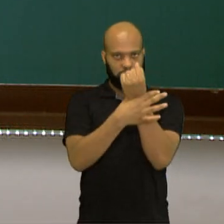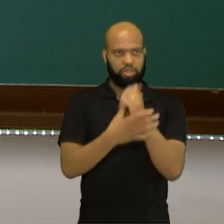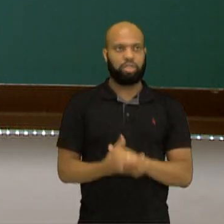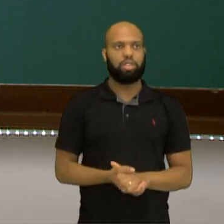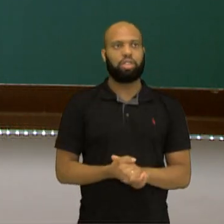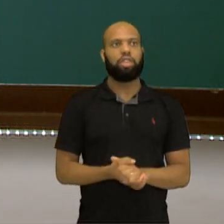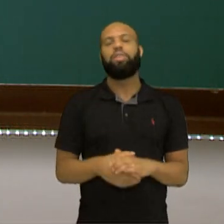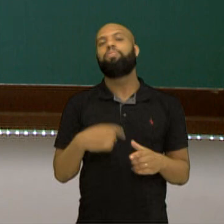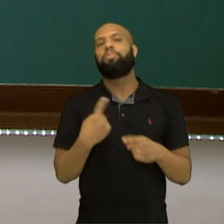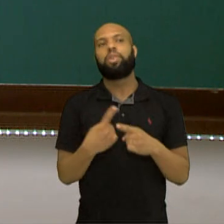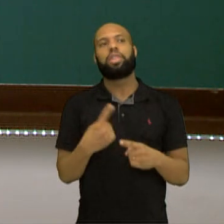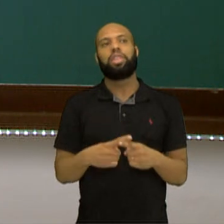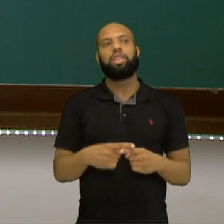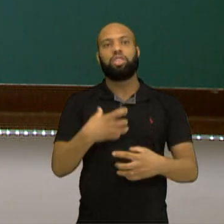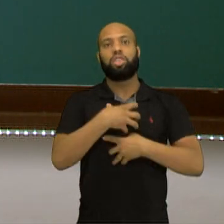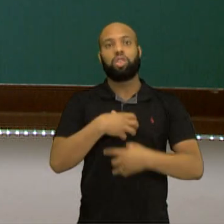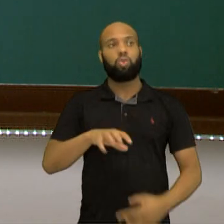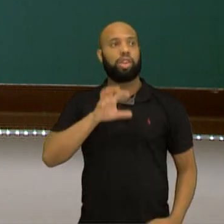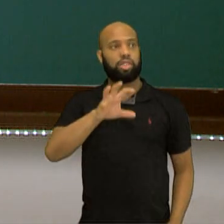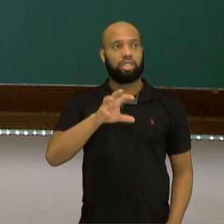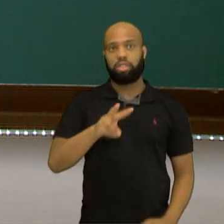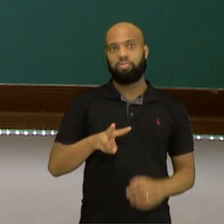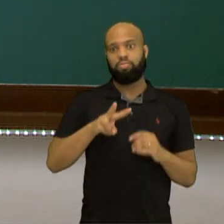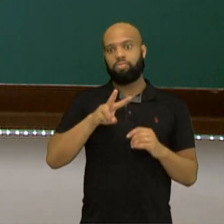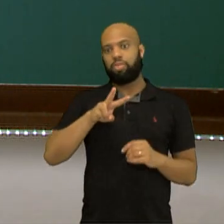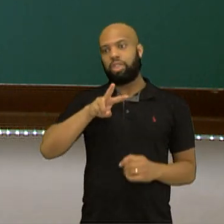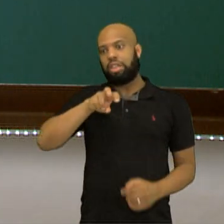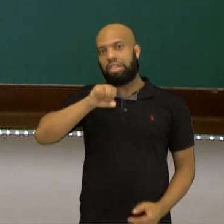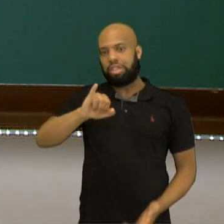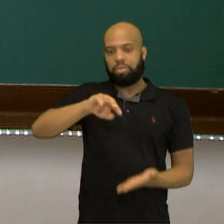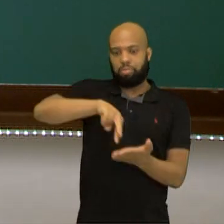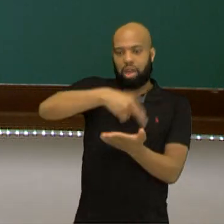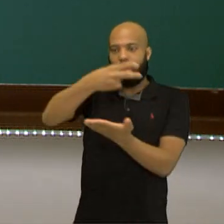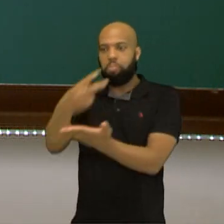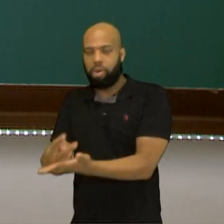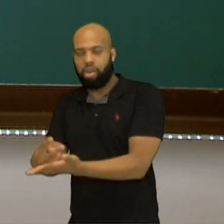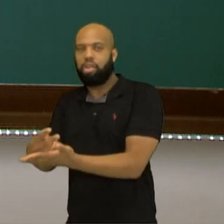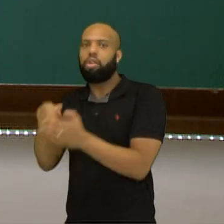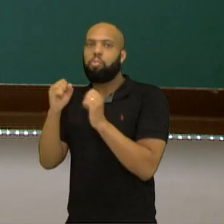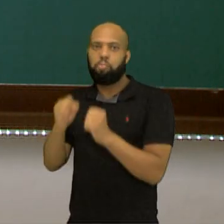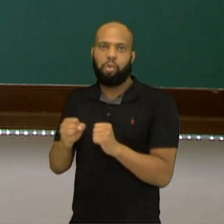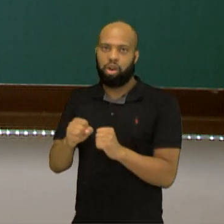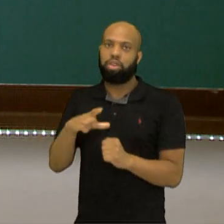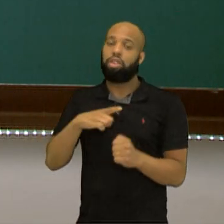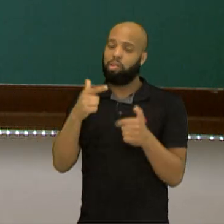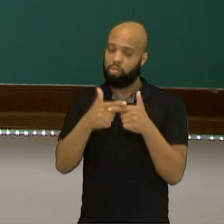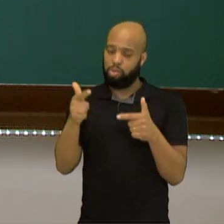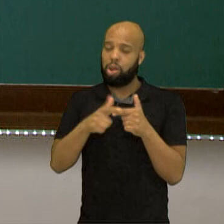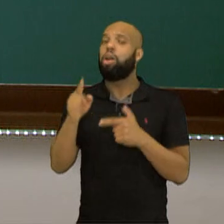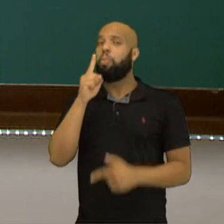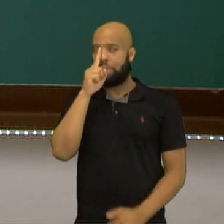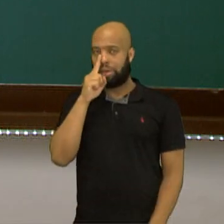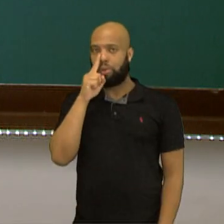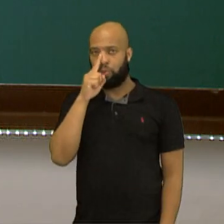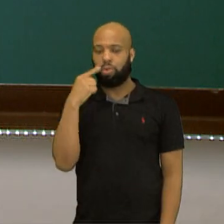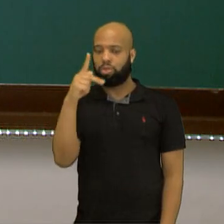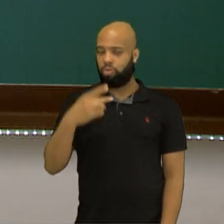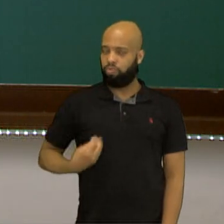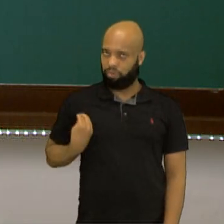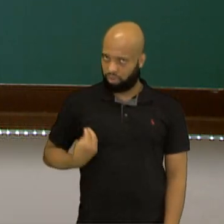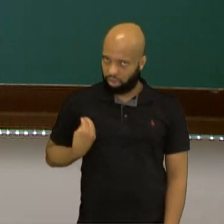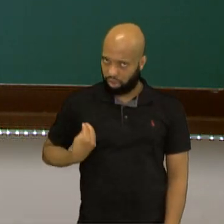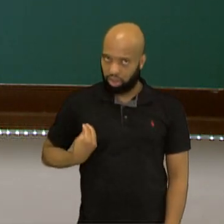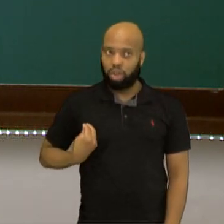Porque você está ali exposto, né? Não, se você estiver sem equipamento de segurança, qualquer queda pode ser perigosa. Então, o que